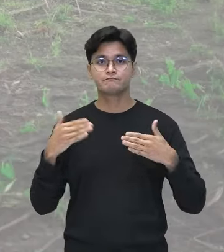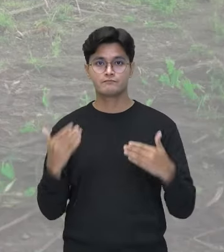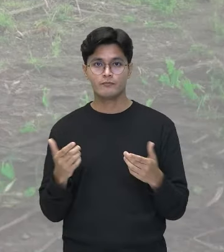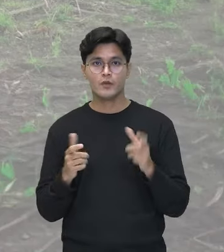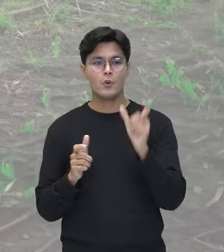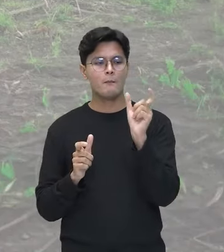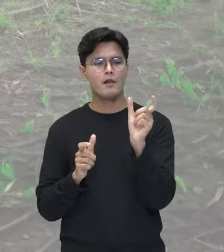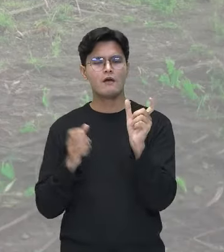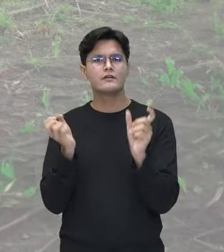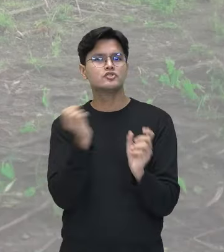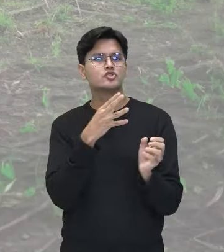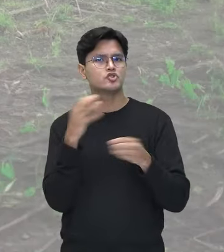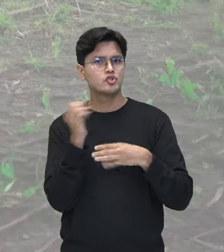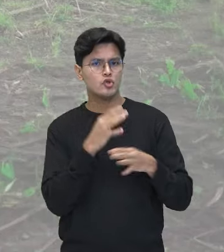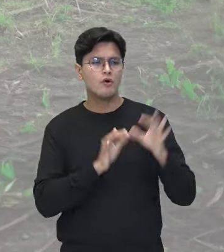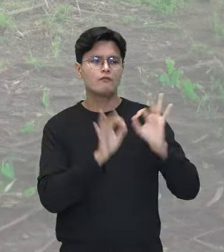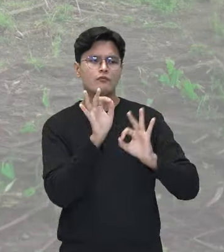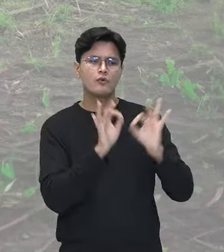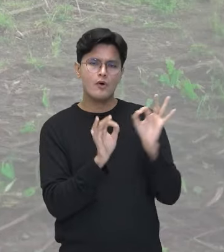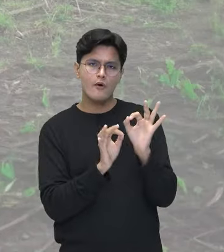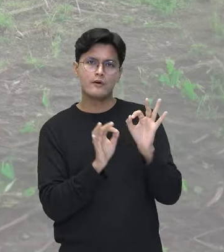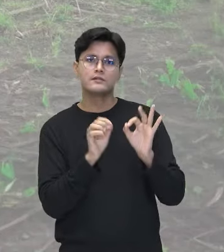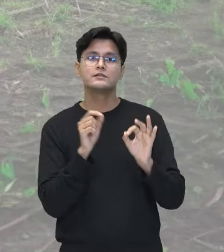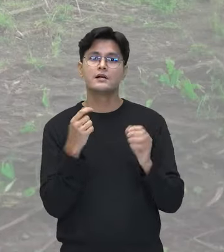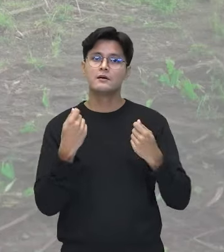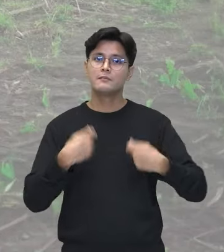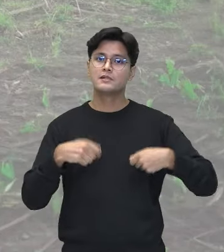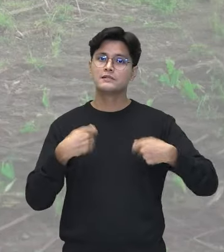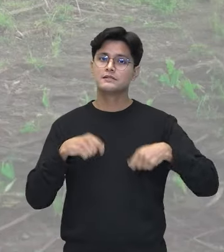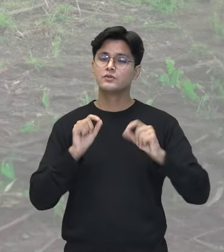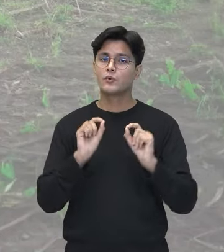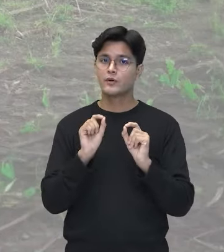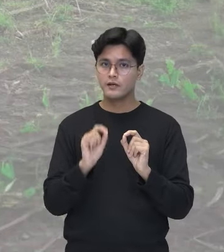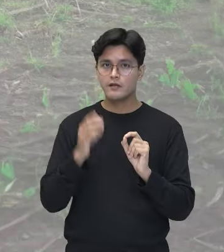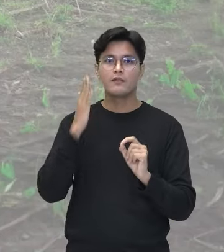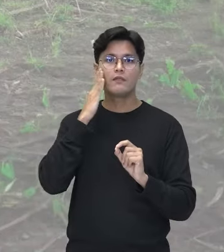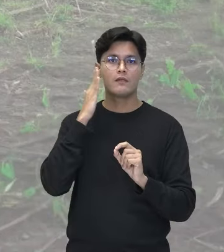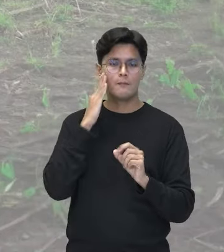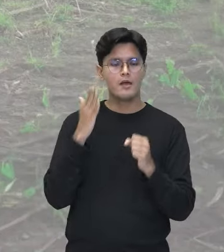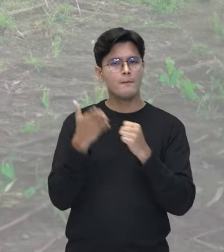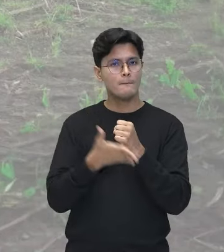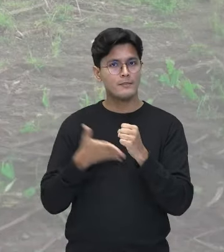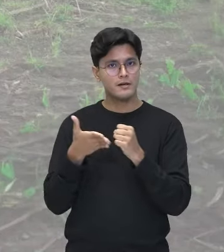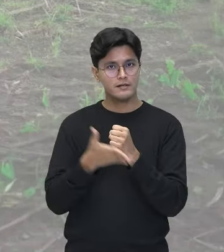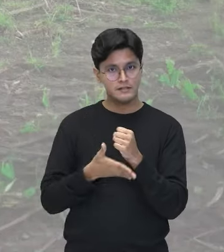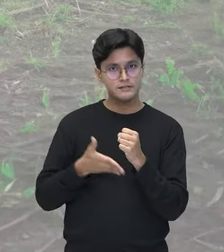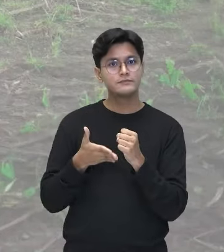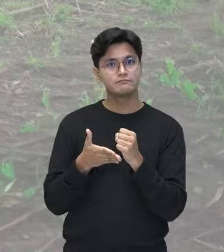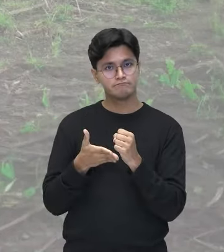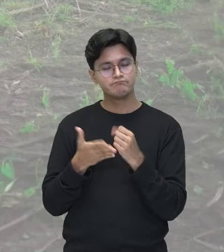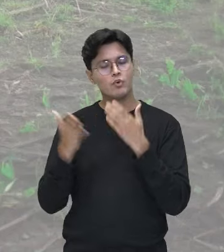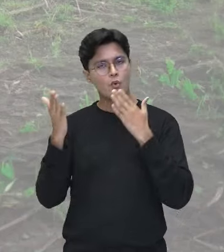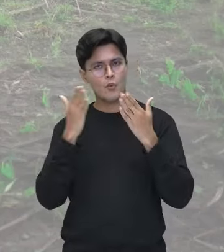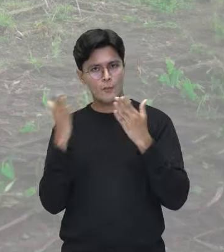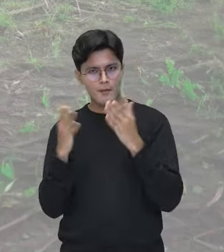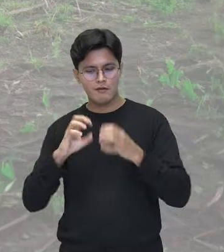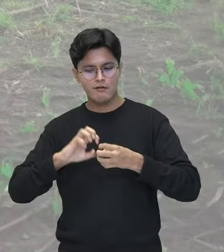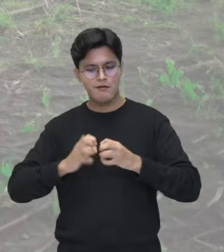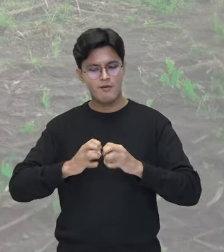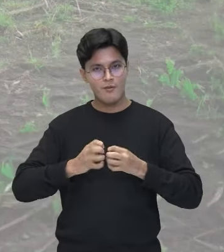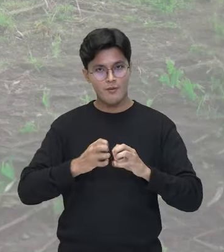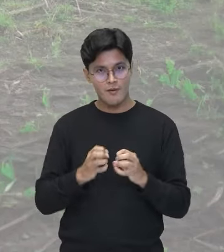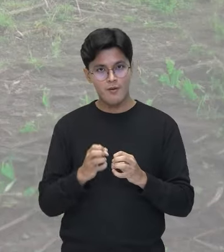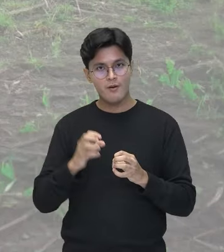minha base, que é a root, que é a palavra raiz. E aí eu vou formando esse quebra-cabeça, juntando um pedacinho aqui, o